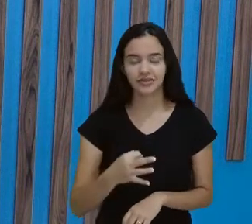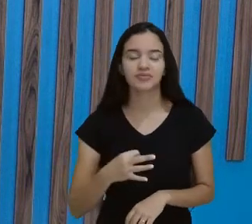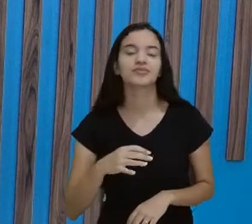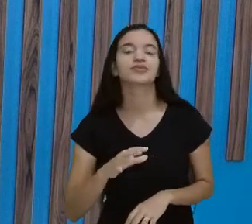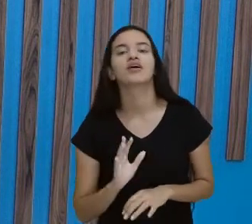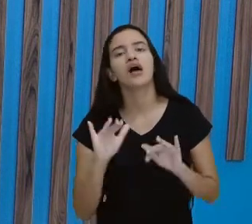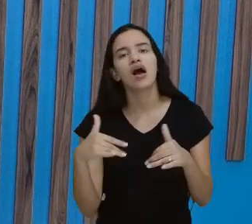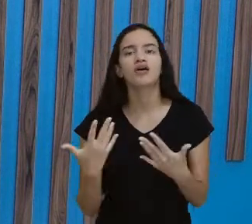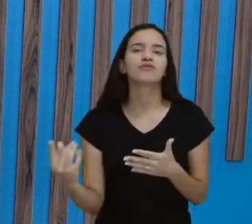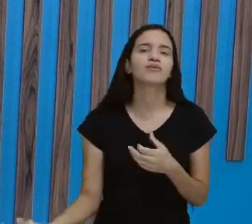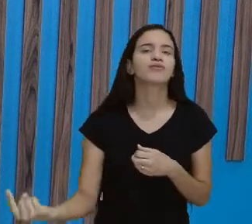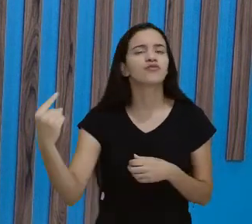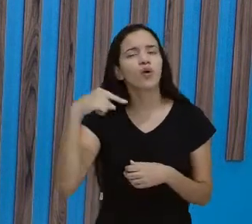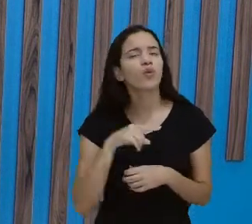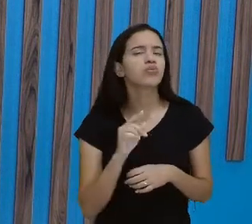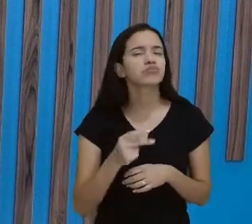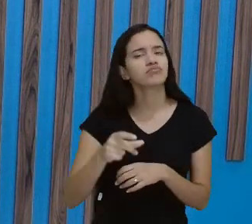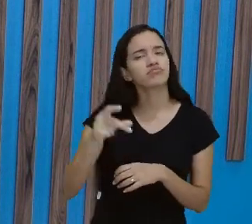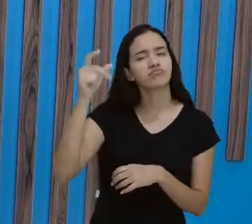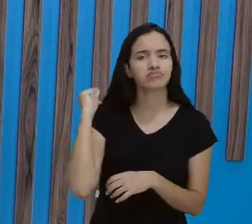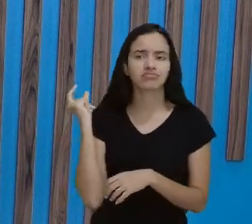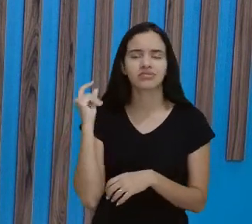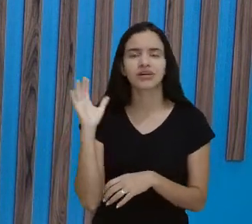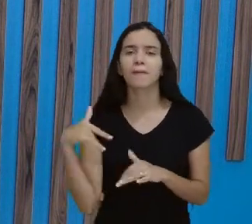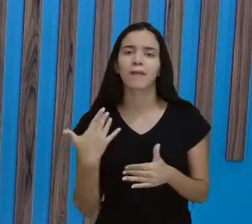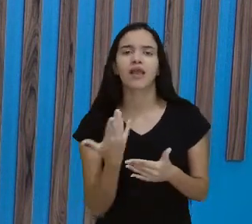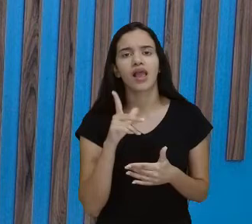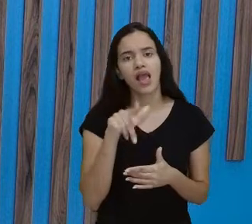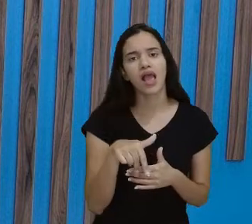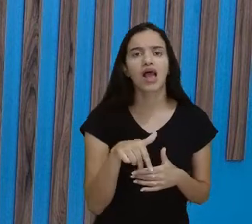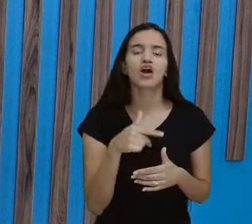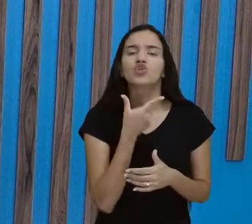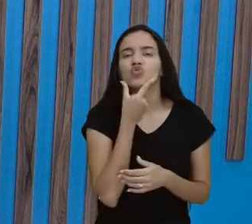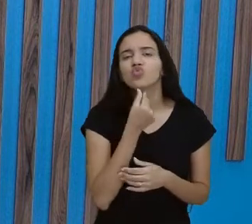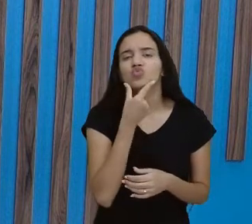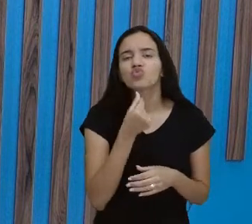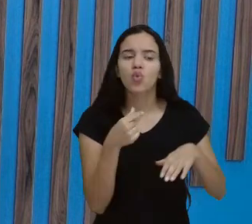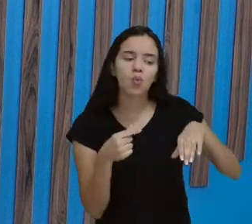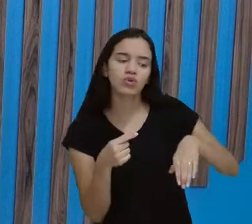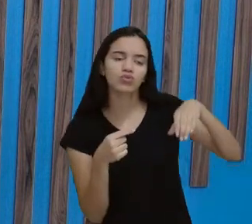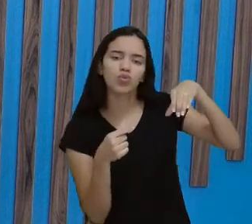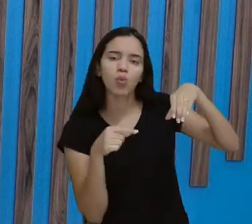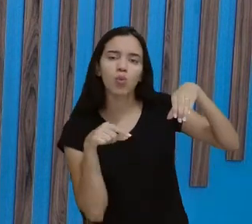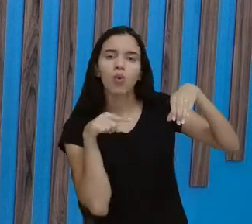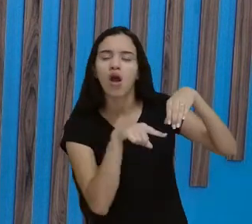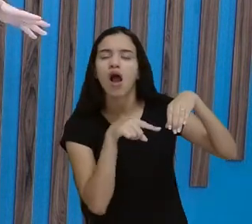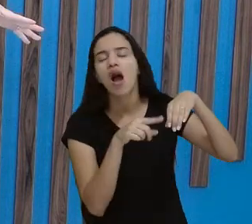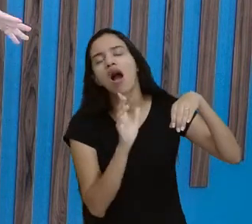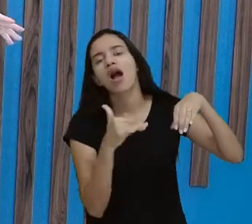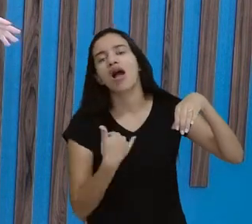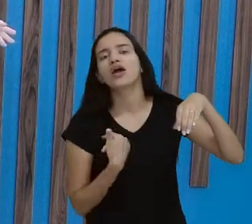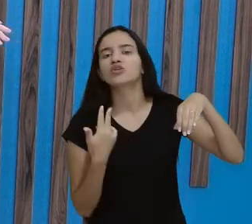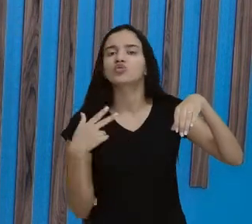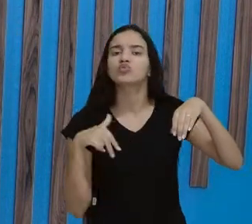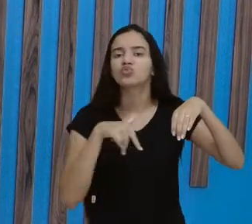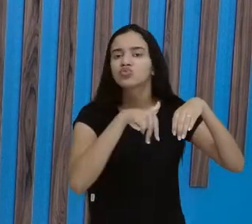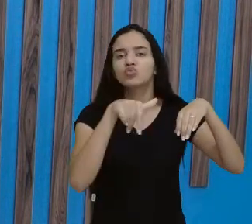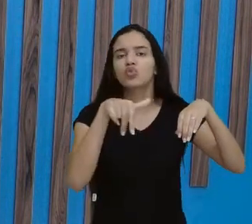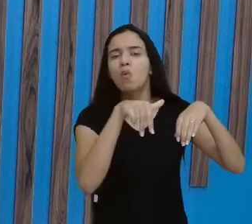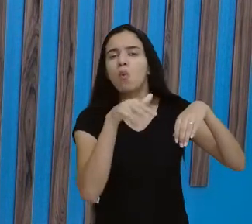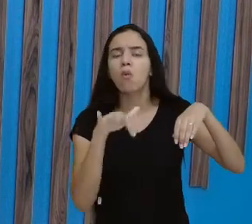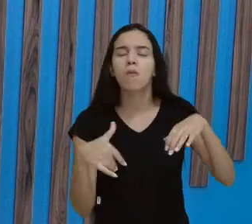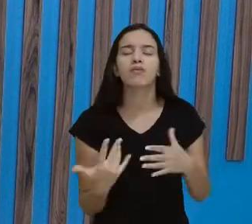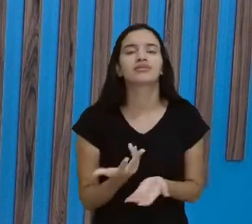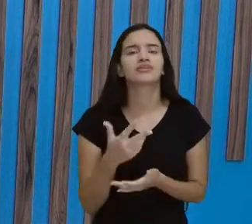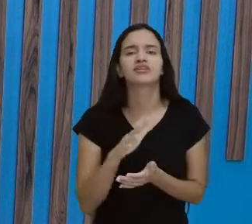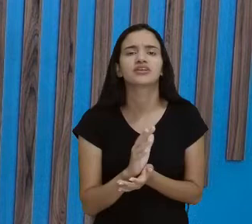benefício. Vamos voltar um pouco no tempo. Na época dos homens das cavernas, né? Em que não existia nada de construção. As